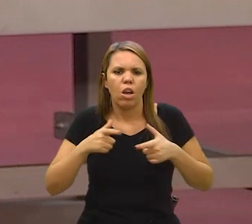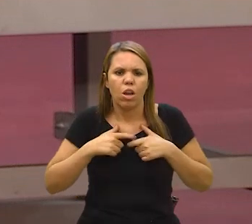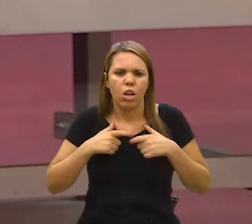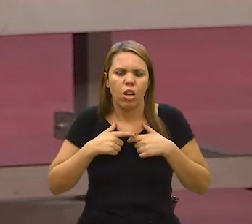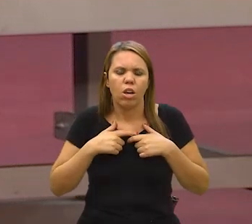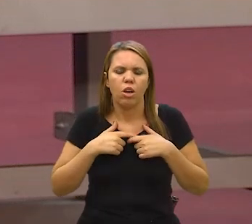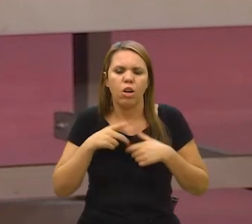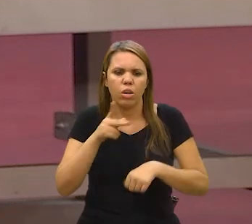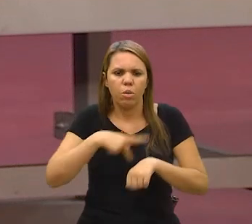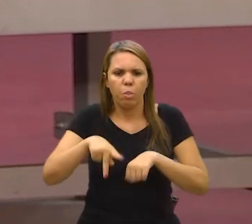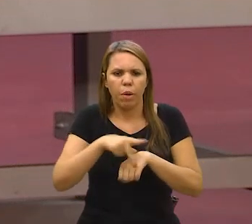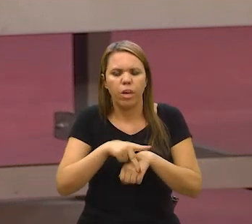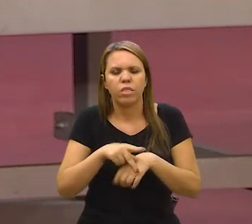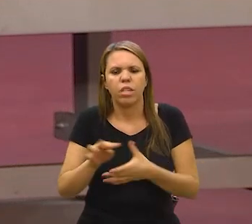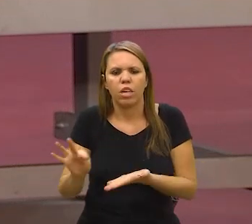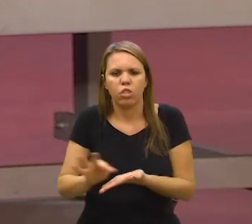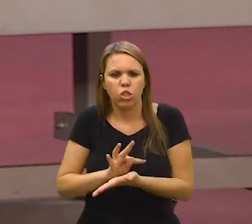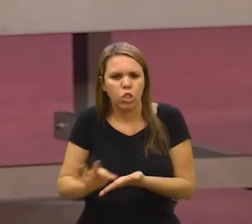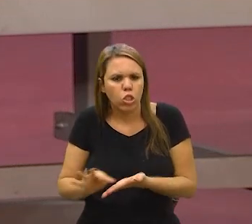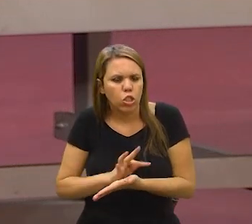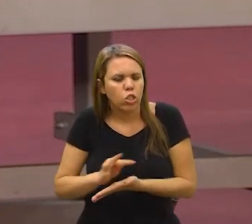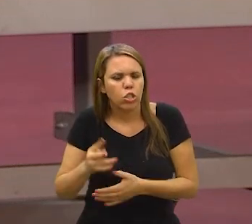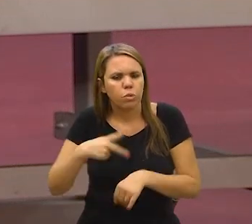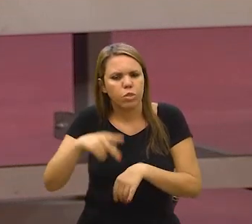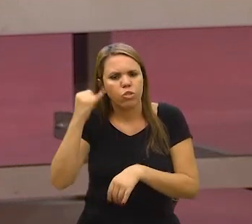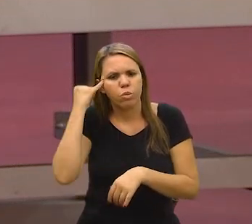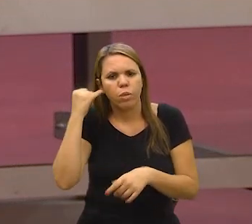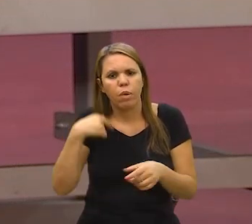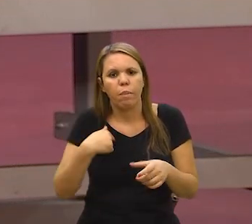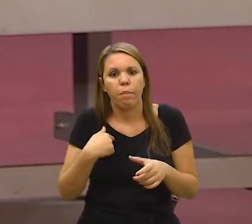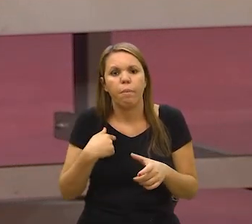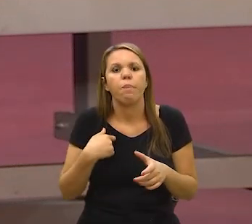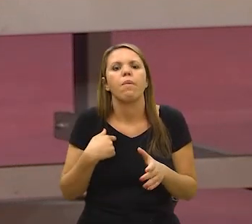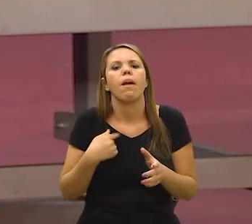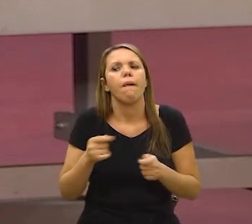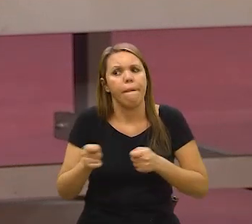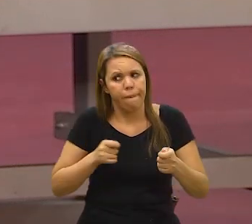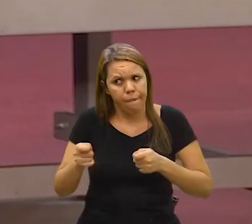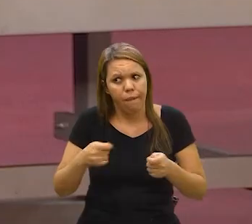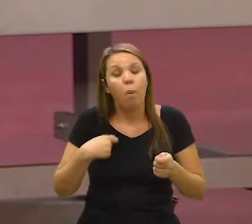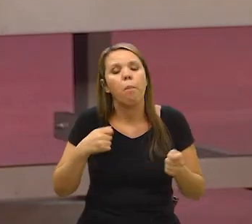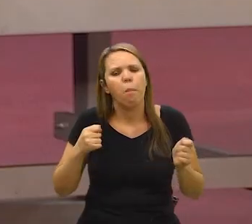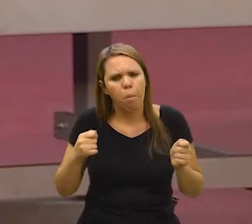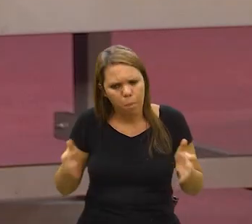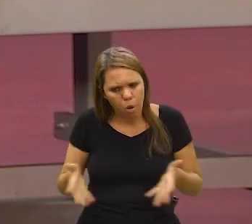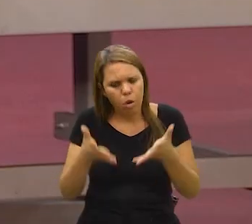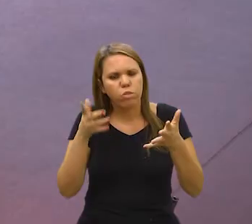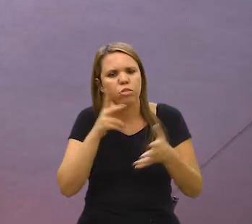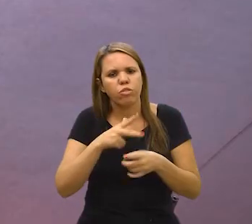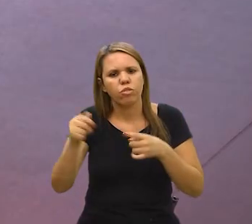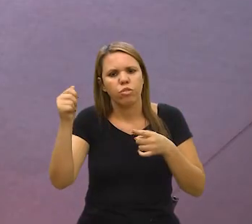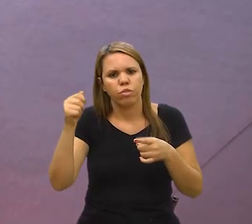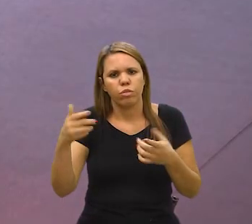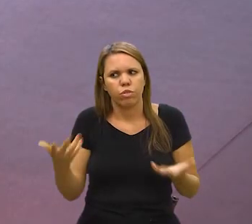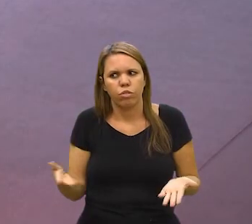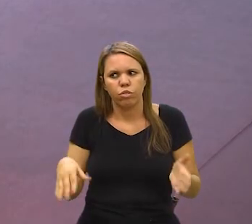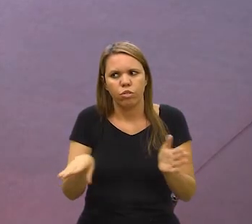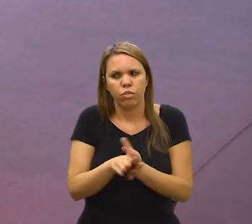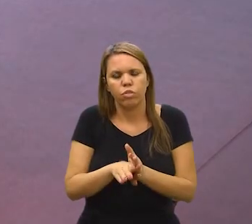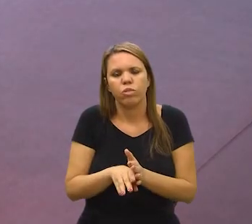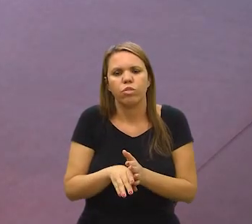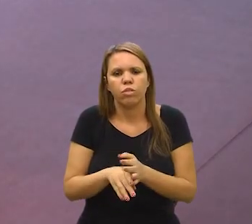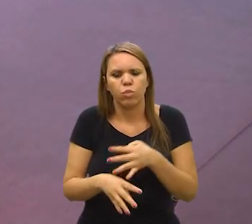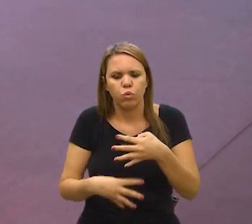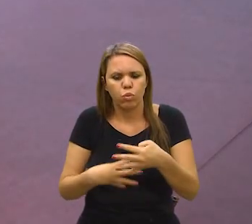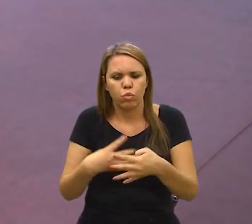medalha em Tóquio. Os meus adversários são muito fortes, a minha classe é muito equilibrada, mas eu sei que eu posso surpreender. Se o surpreender vai ser eu chegar em